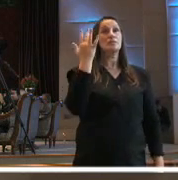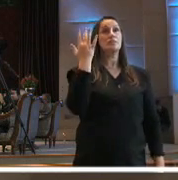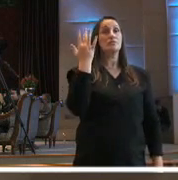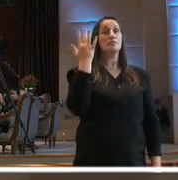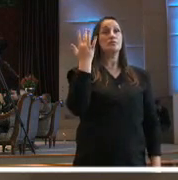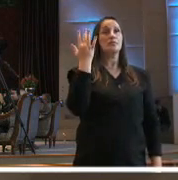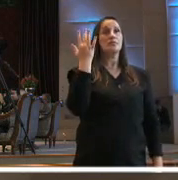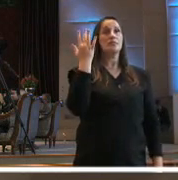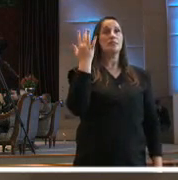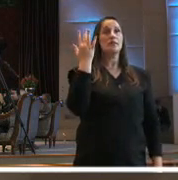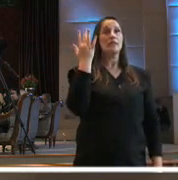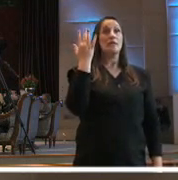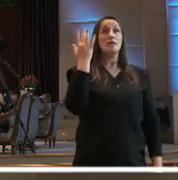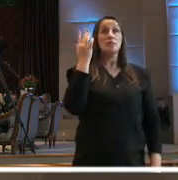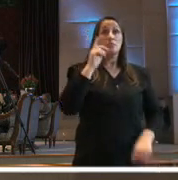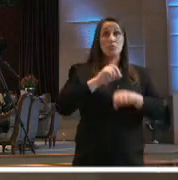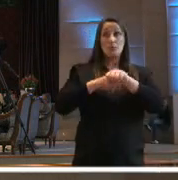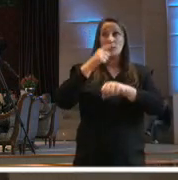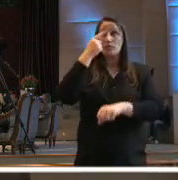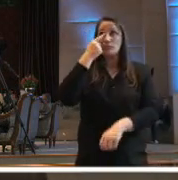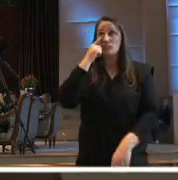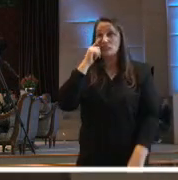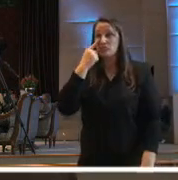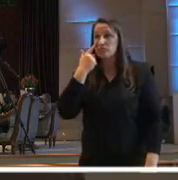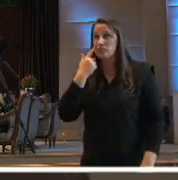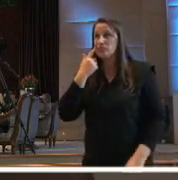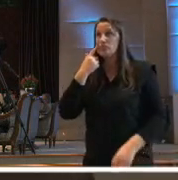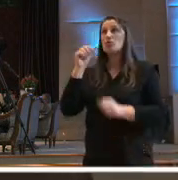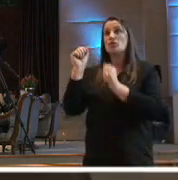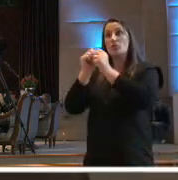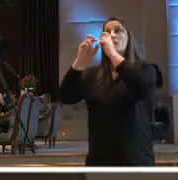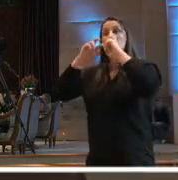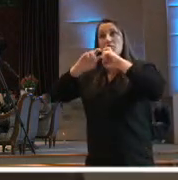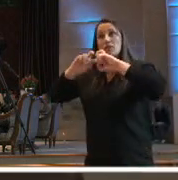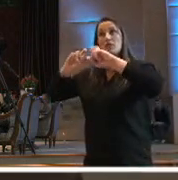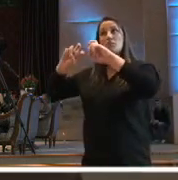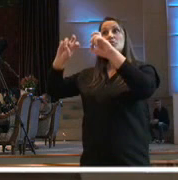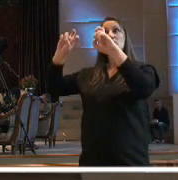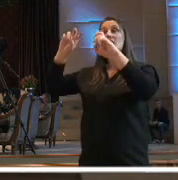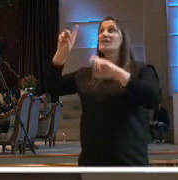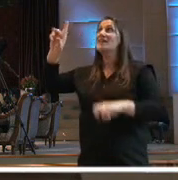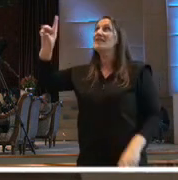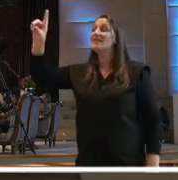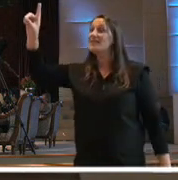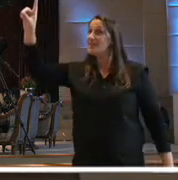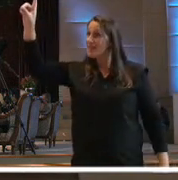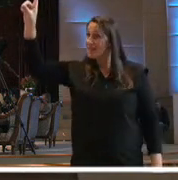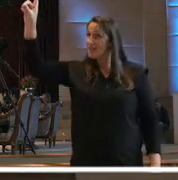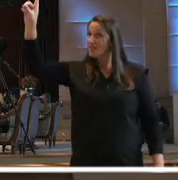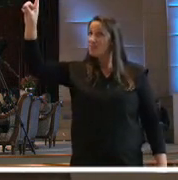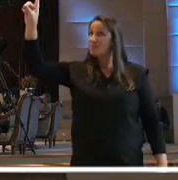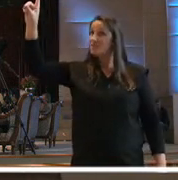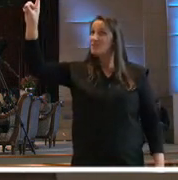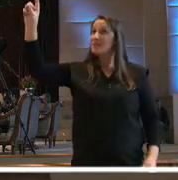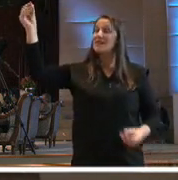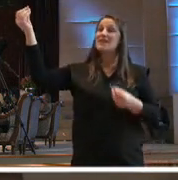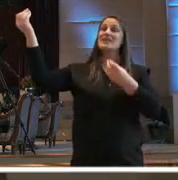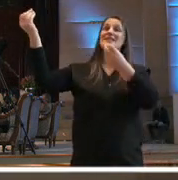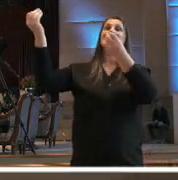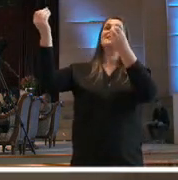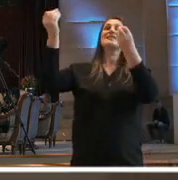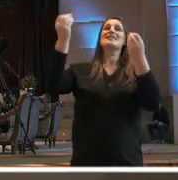No meio das lágrimas e no meio do clamor, Deus dá